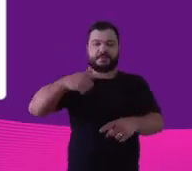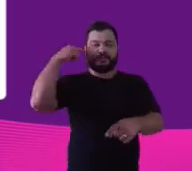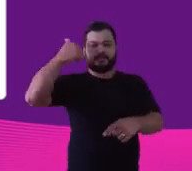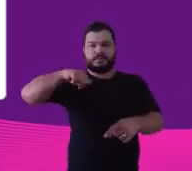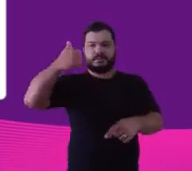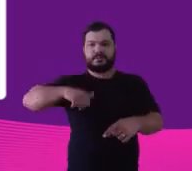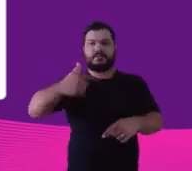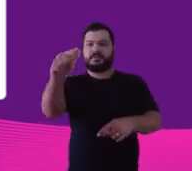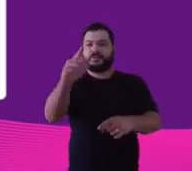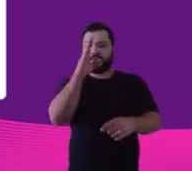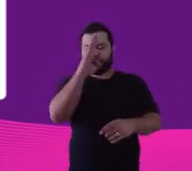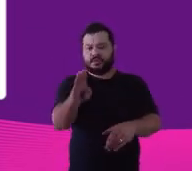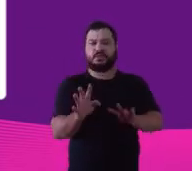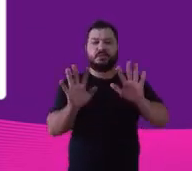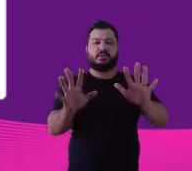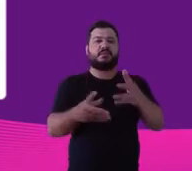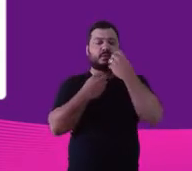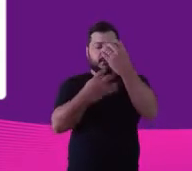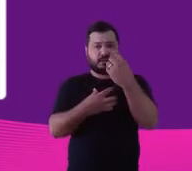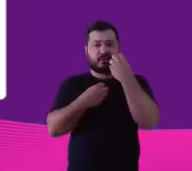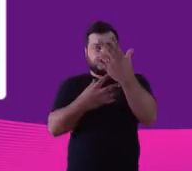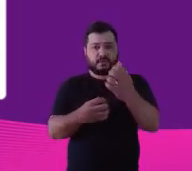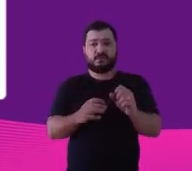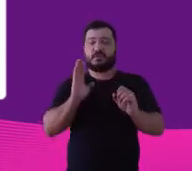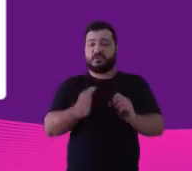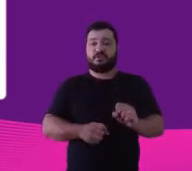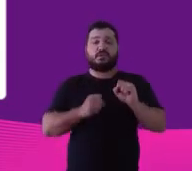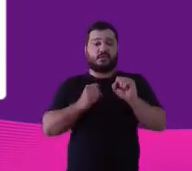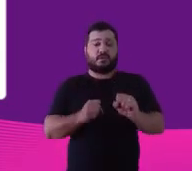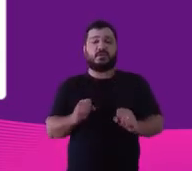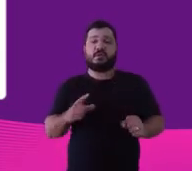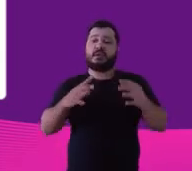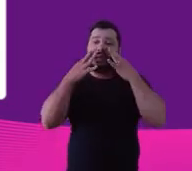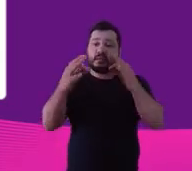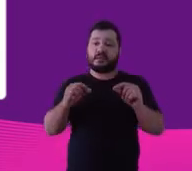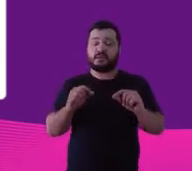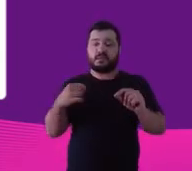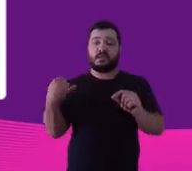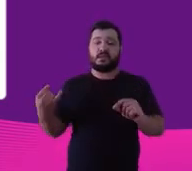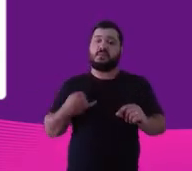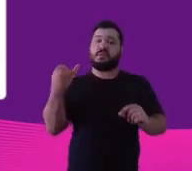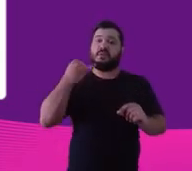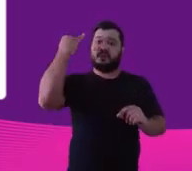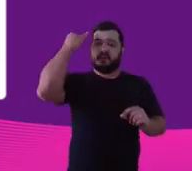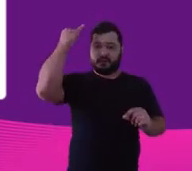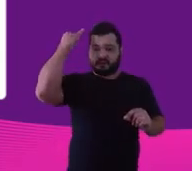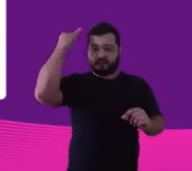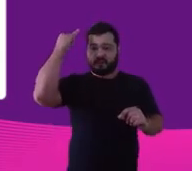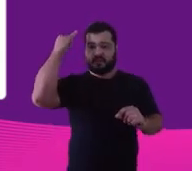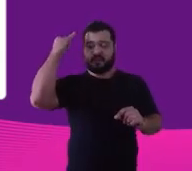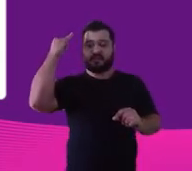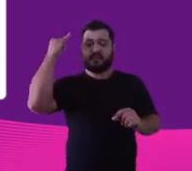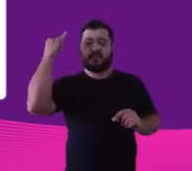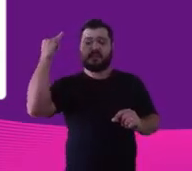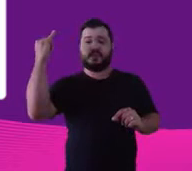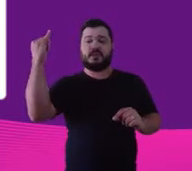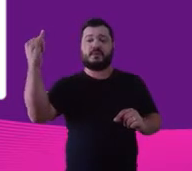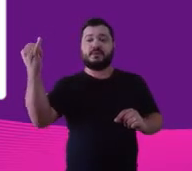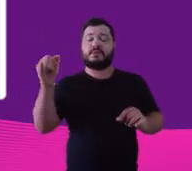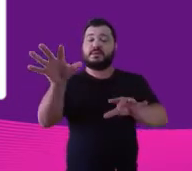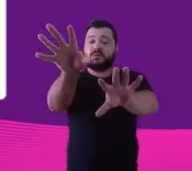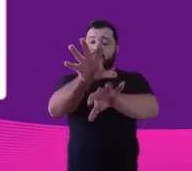direta claro né mas é um dado que Jorge chamar atenção aí a importância e